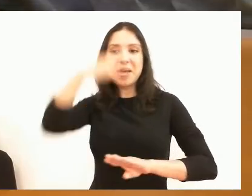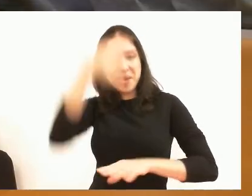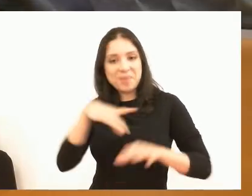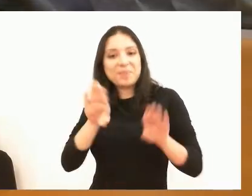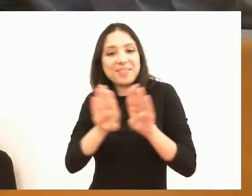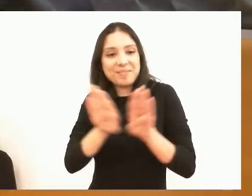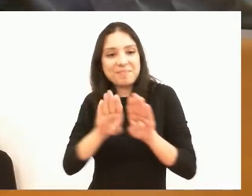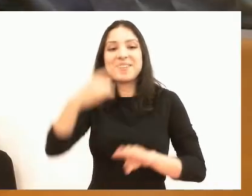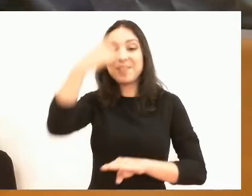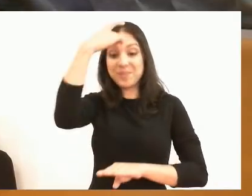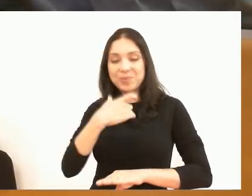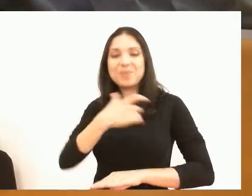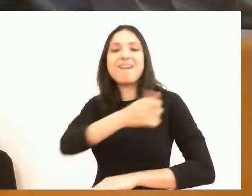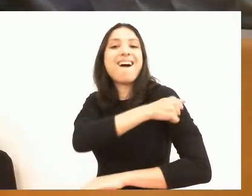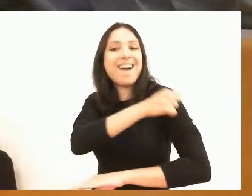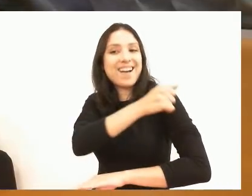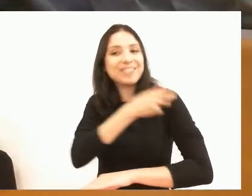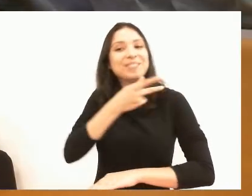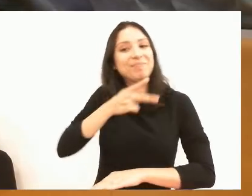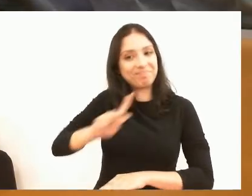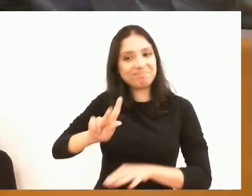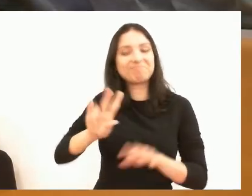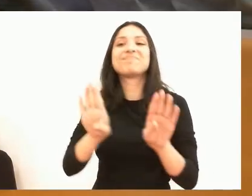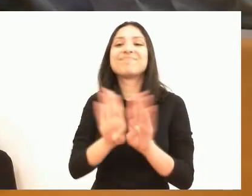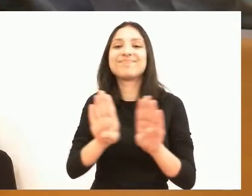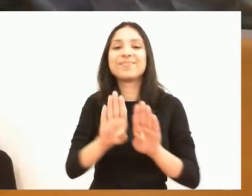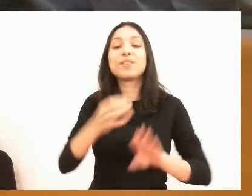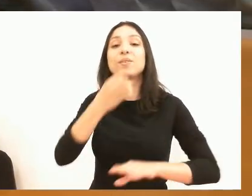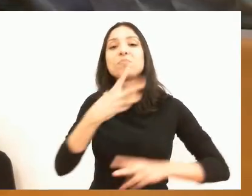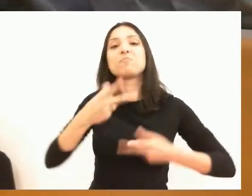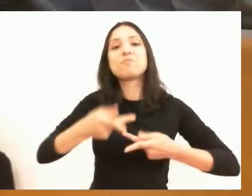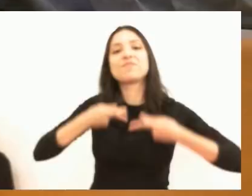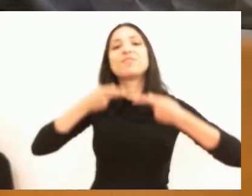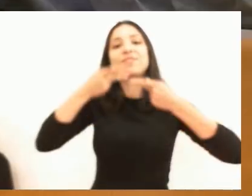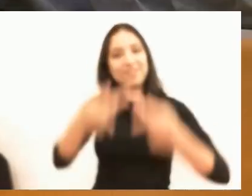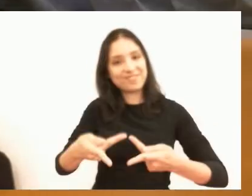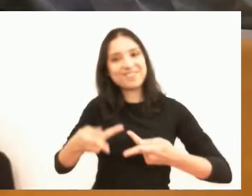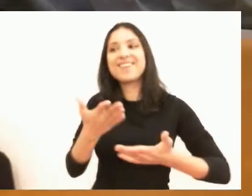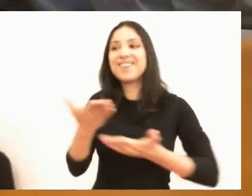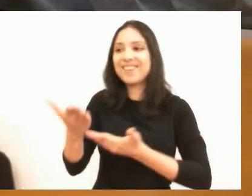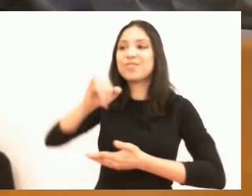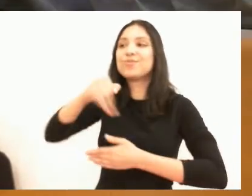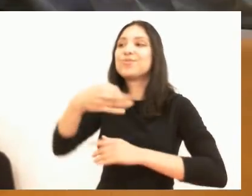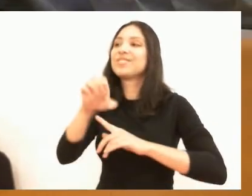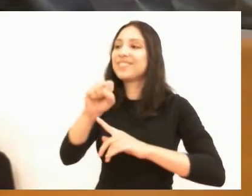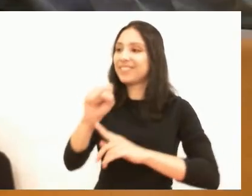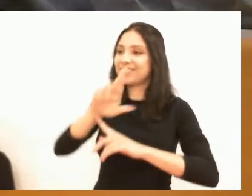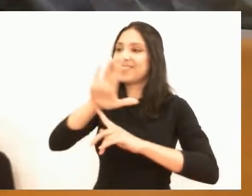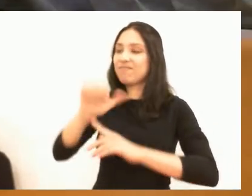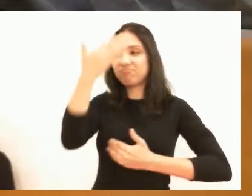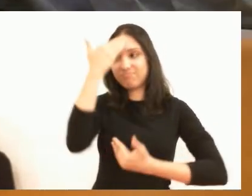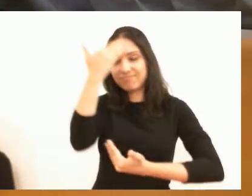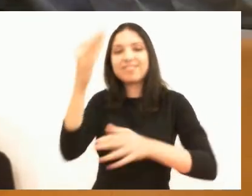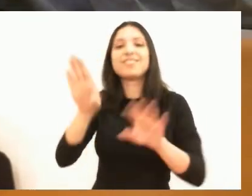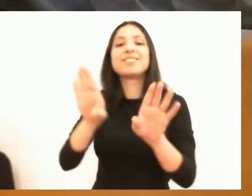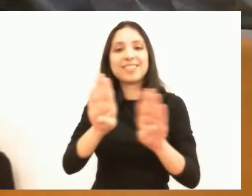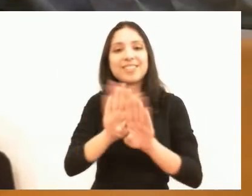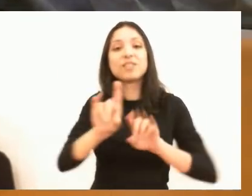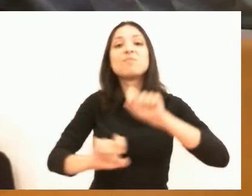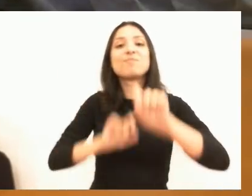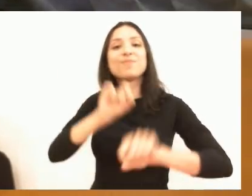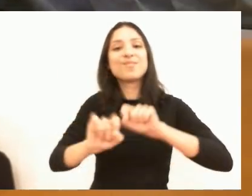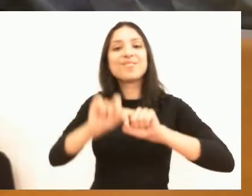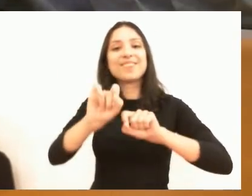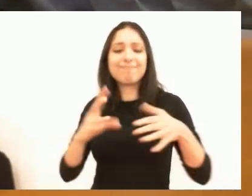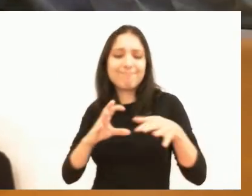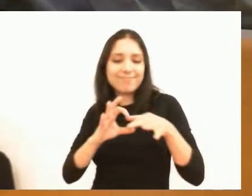dela então eu queria dar boas vindas a jussara e agradecer a sua disponibilidade